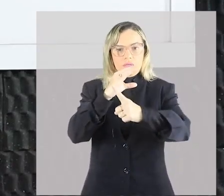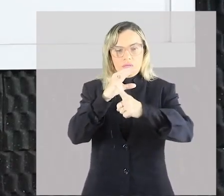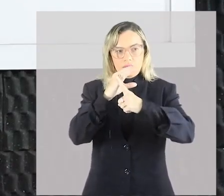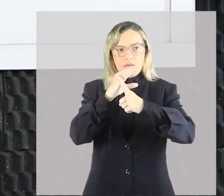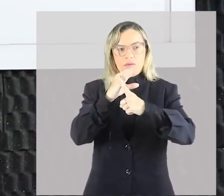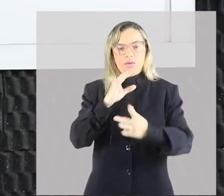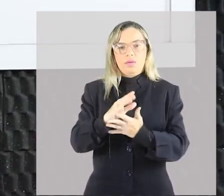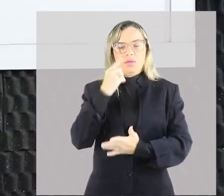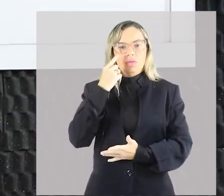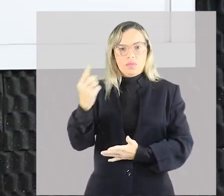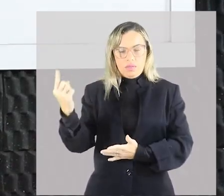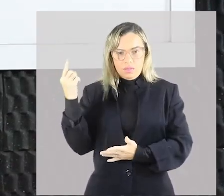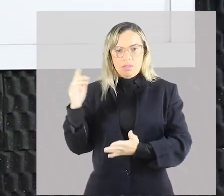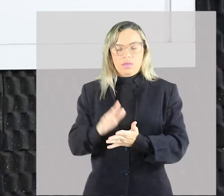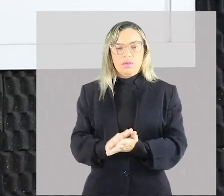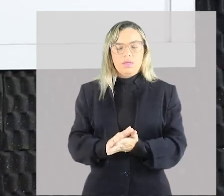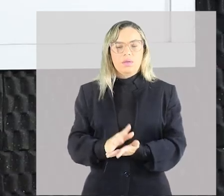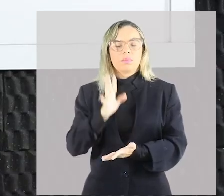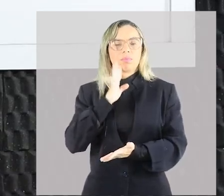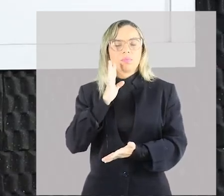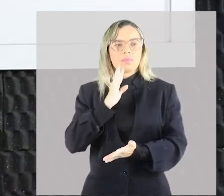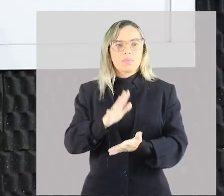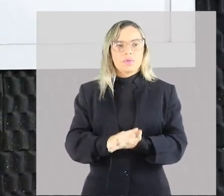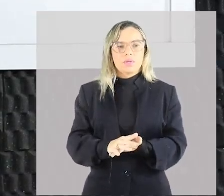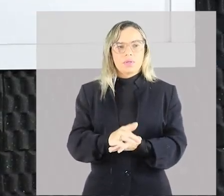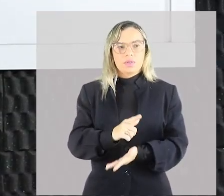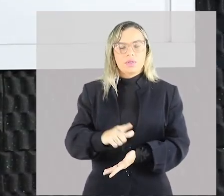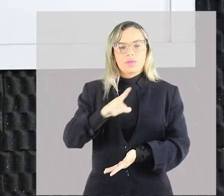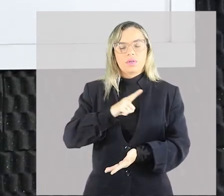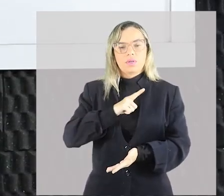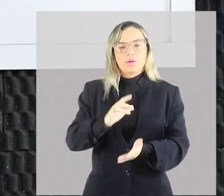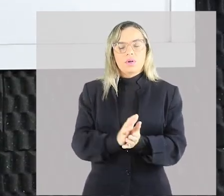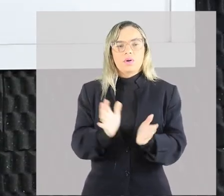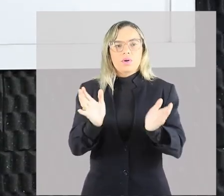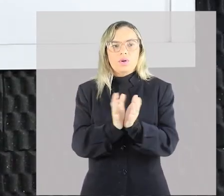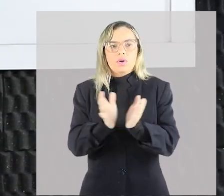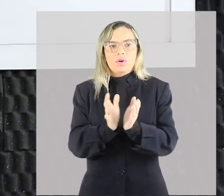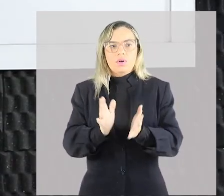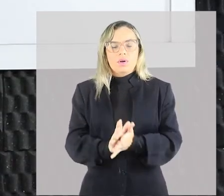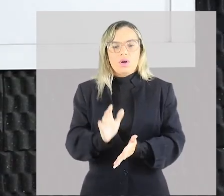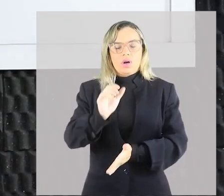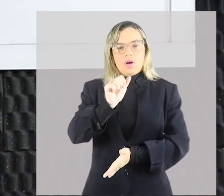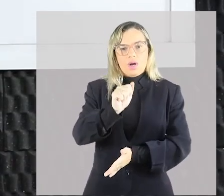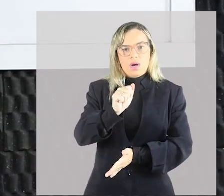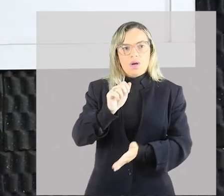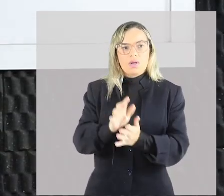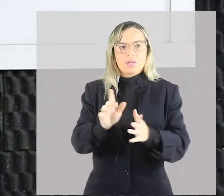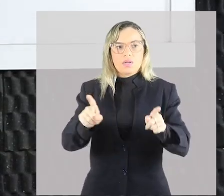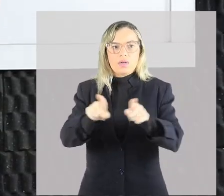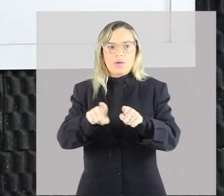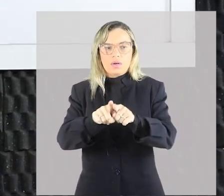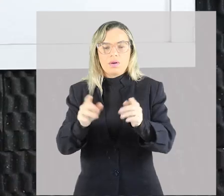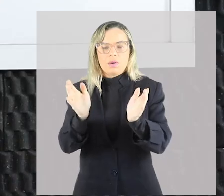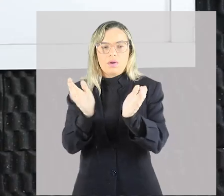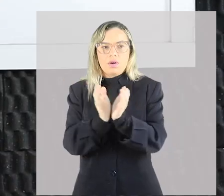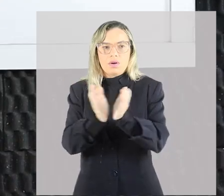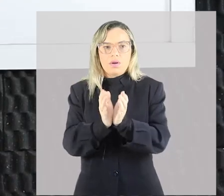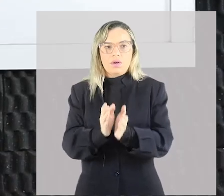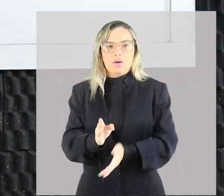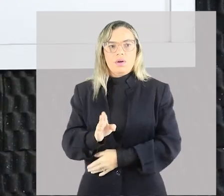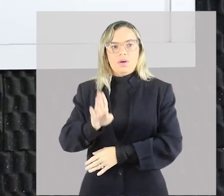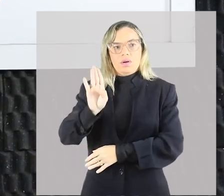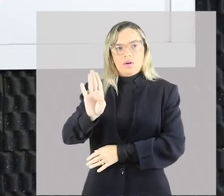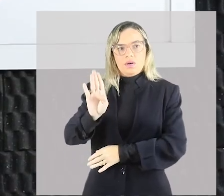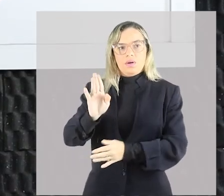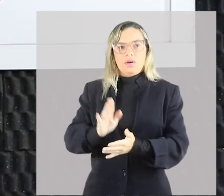cortar aqui o tracinho, beleza? Então, eu tenho um conjunto A e aqui eu tenho o conjunto B, formado pelos